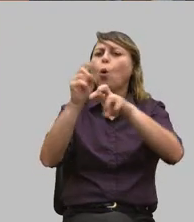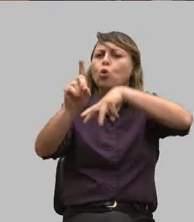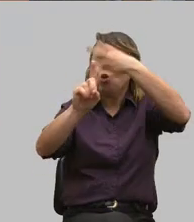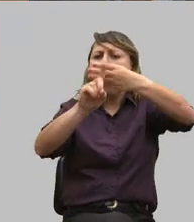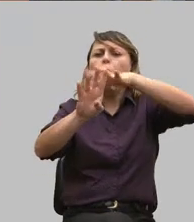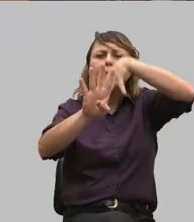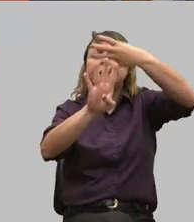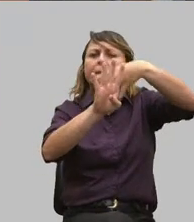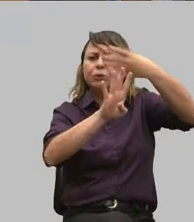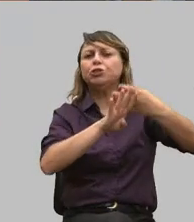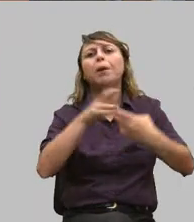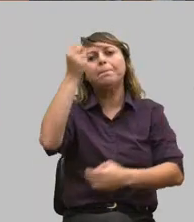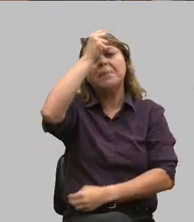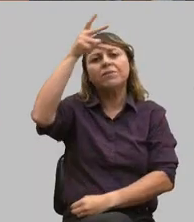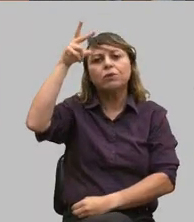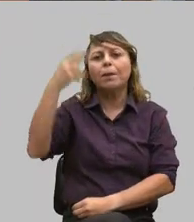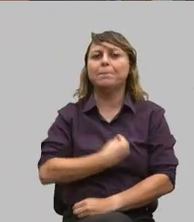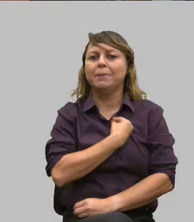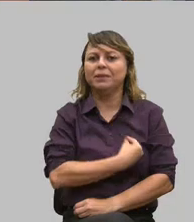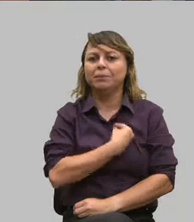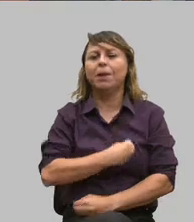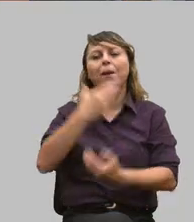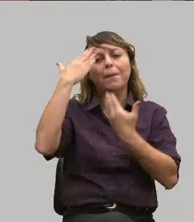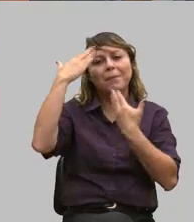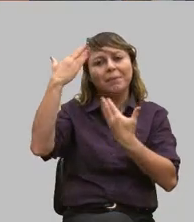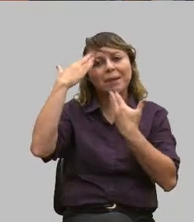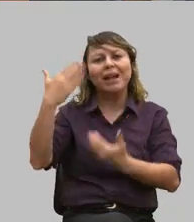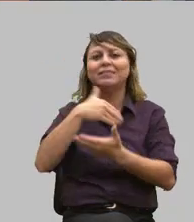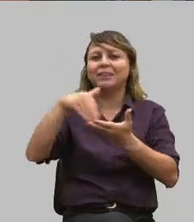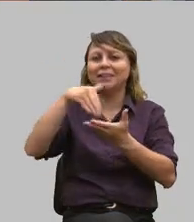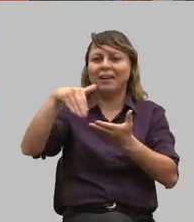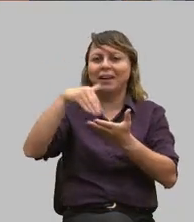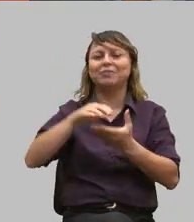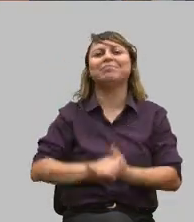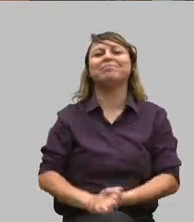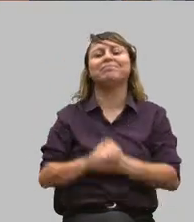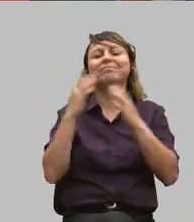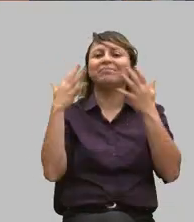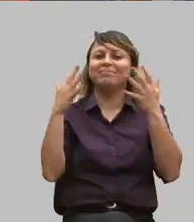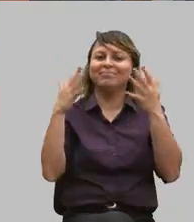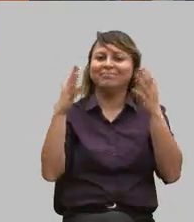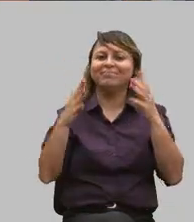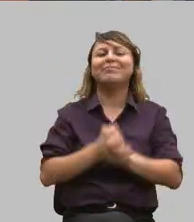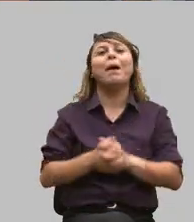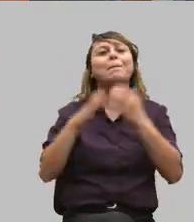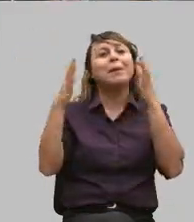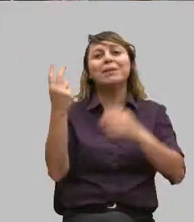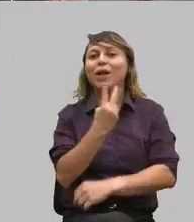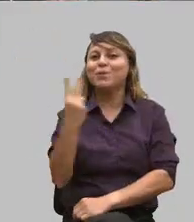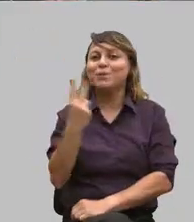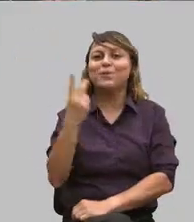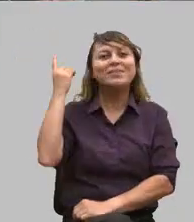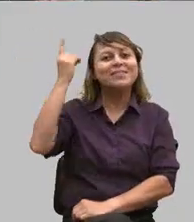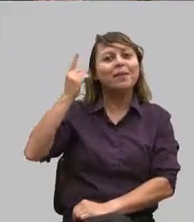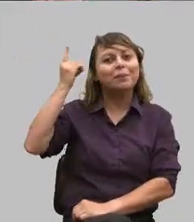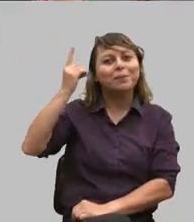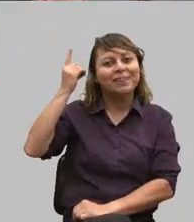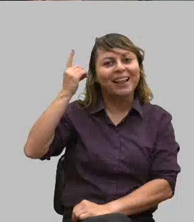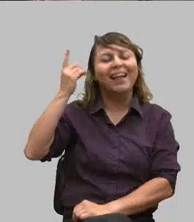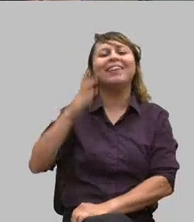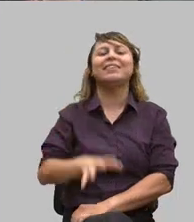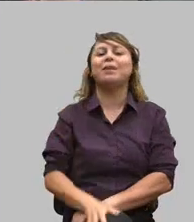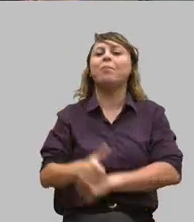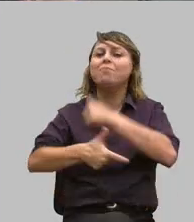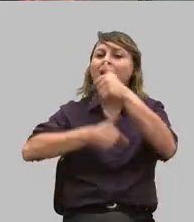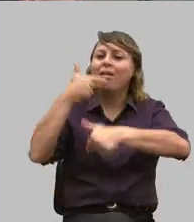de prefeituras aí participando obrigada obrigada secretário Parabéns às duas deputadas pelo